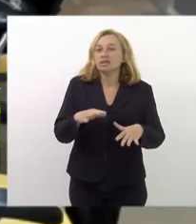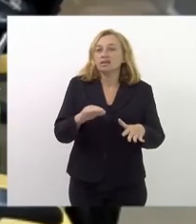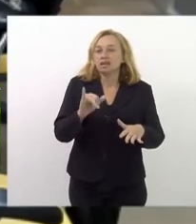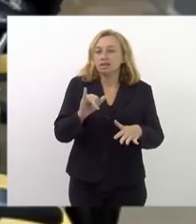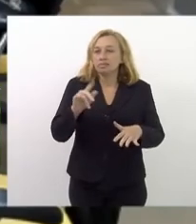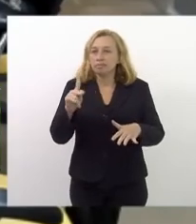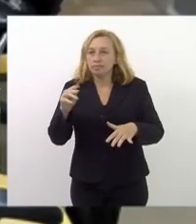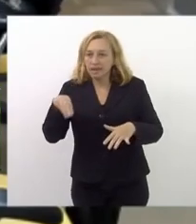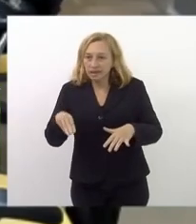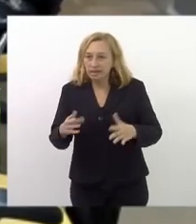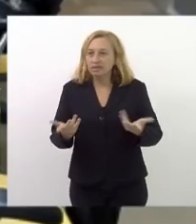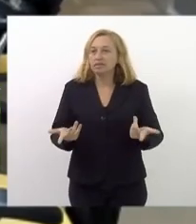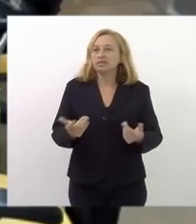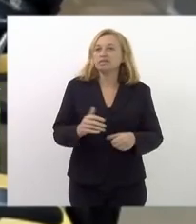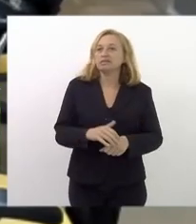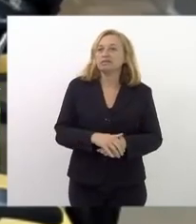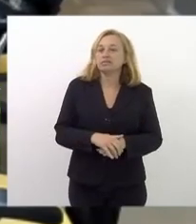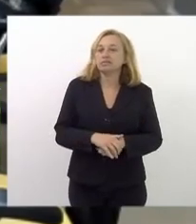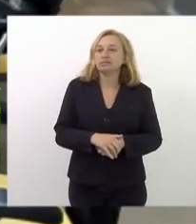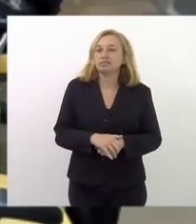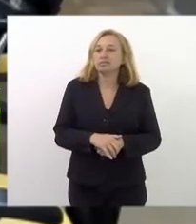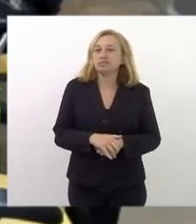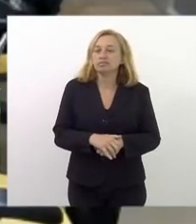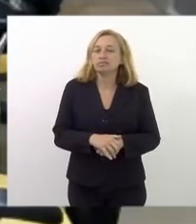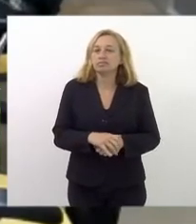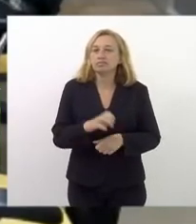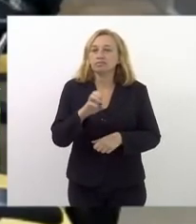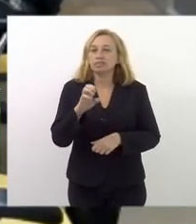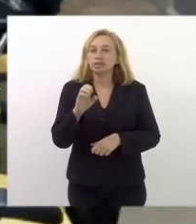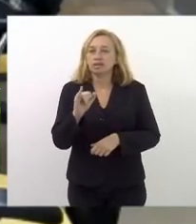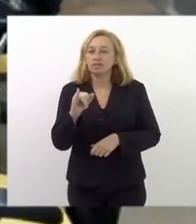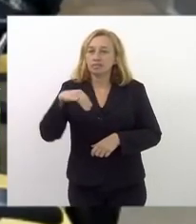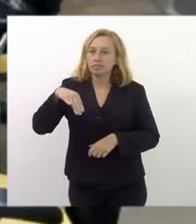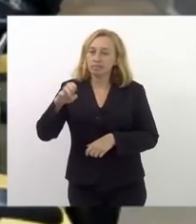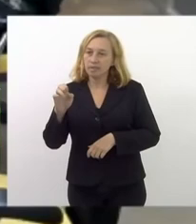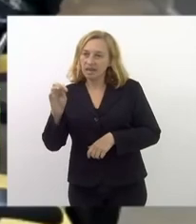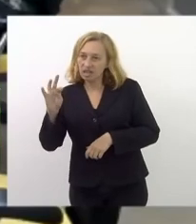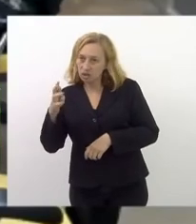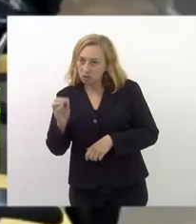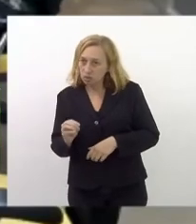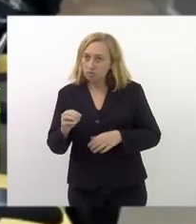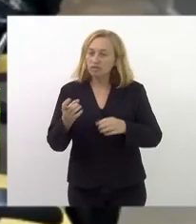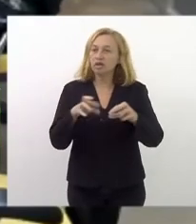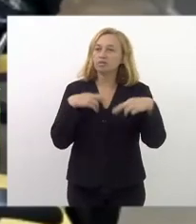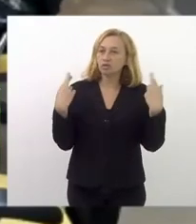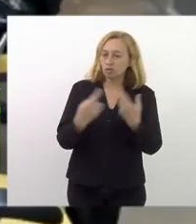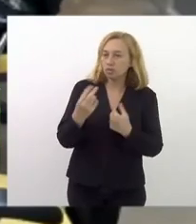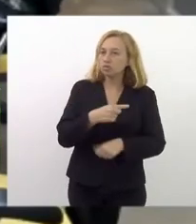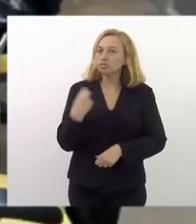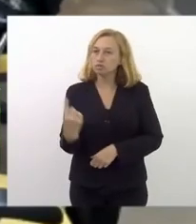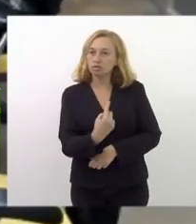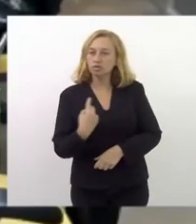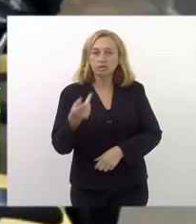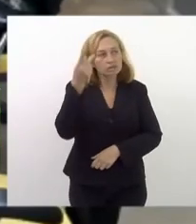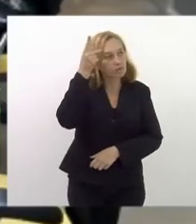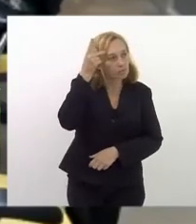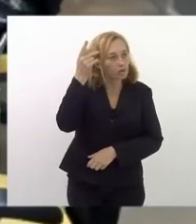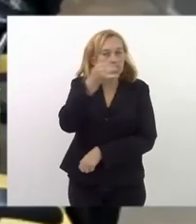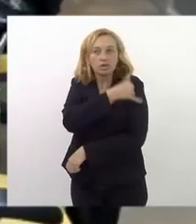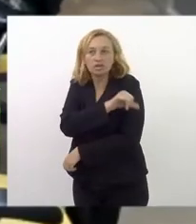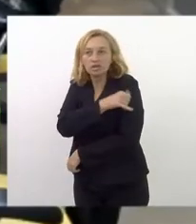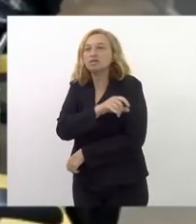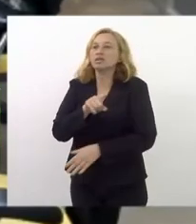A gente fez contato com o Inmetro, que fez reuniões com a gente, o IPEM de São Paulo, o IPEM do Rio, que é para